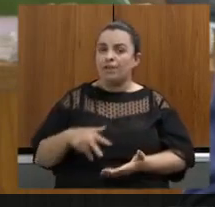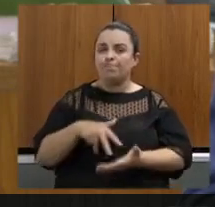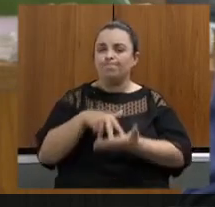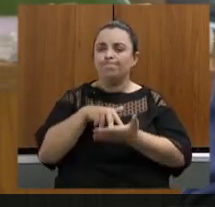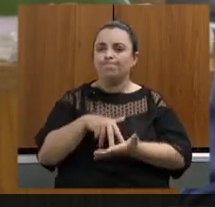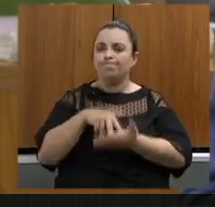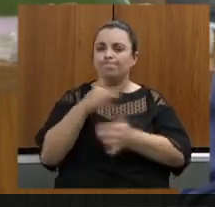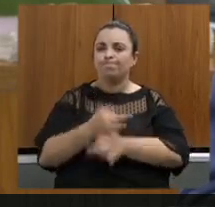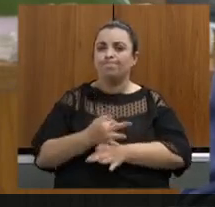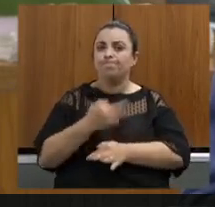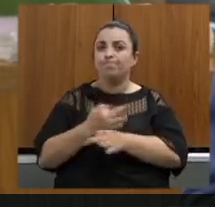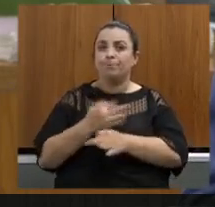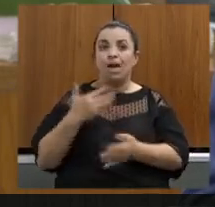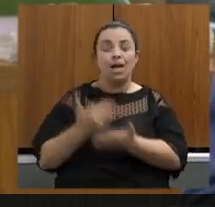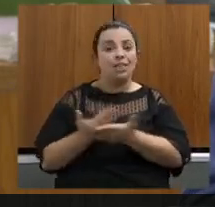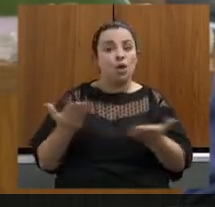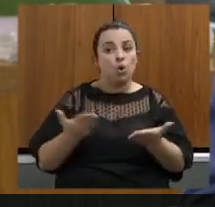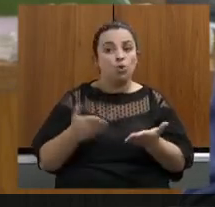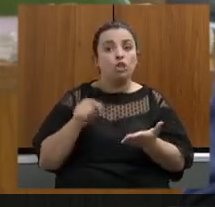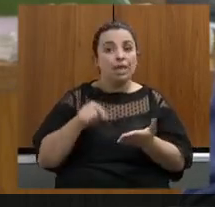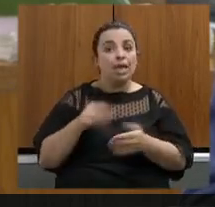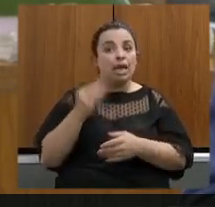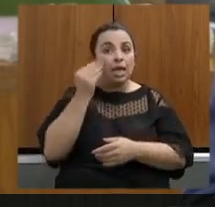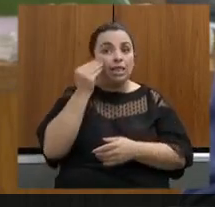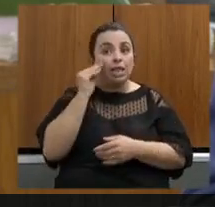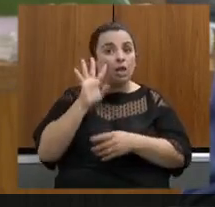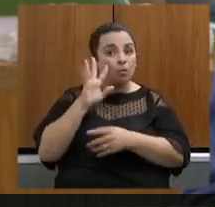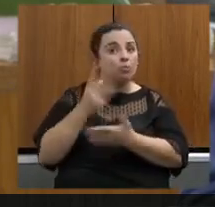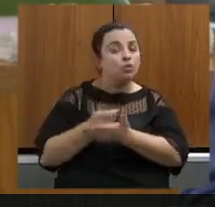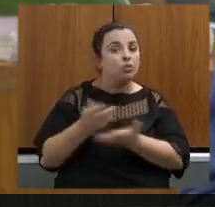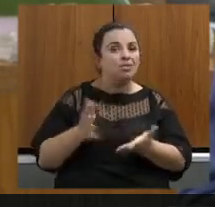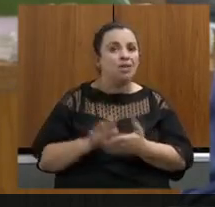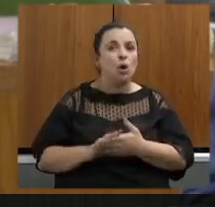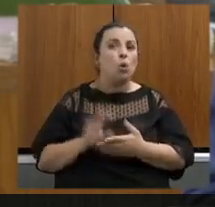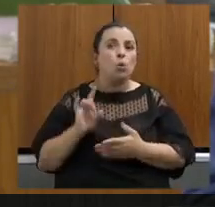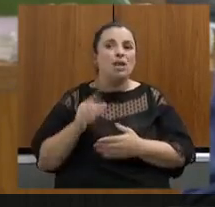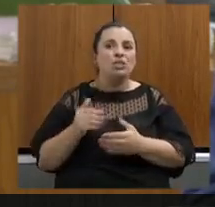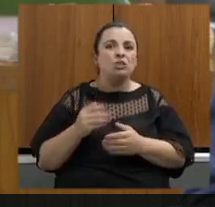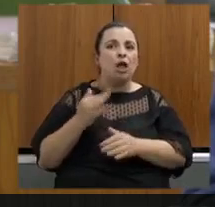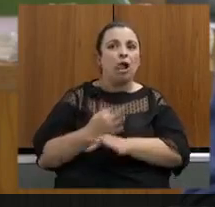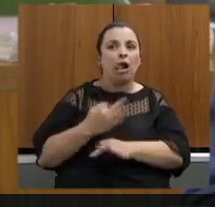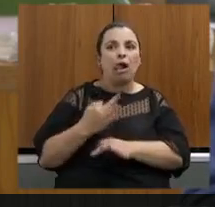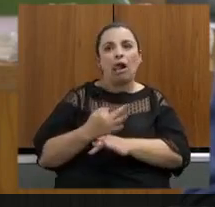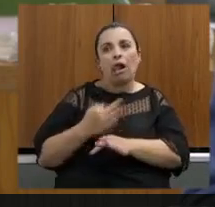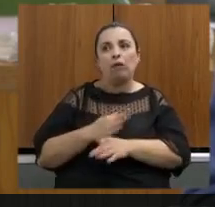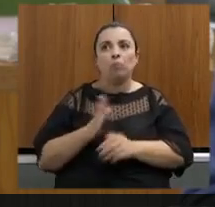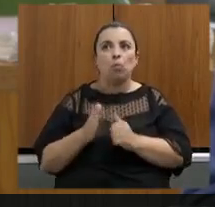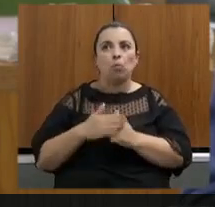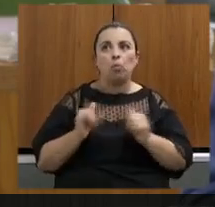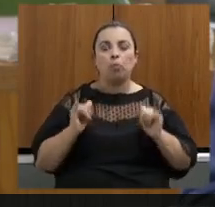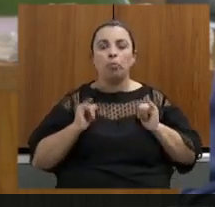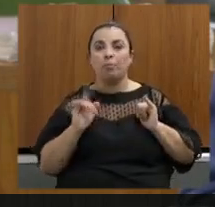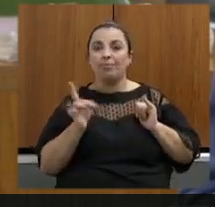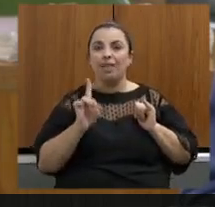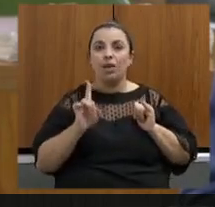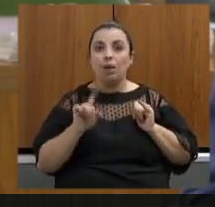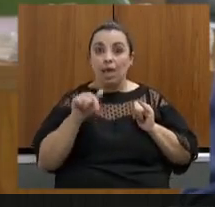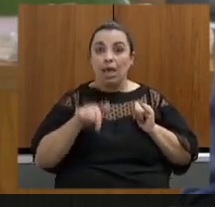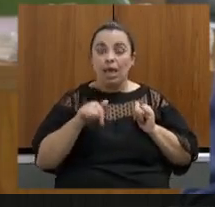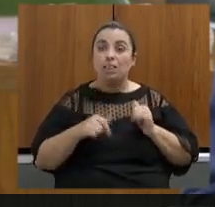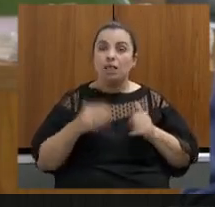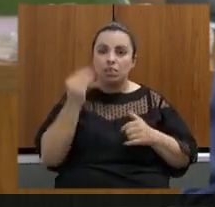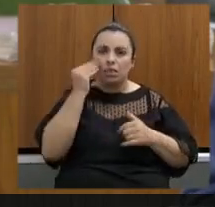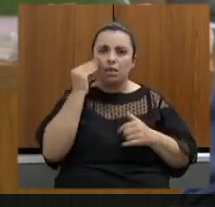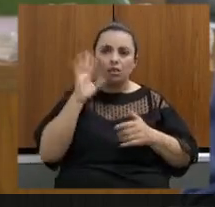porque se fosse só empurrando essa daqui para frente fazer não mas buscando a solução Oi eu não vi isso